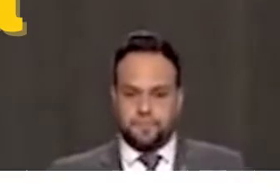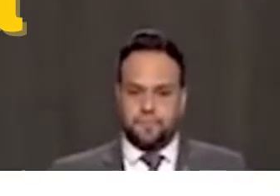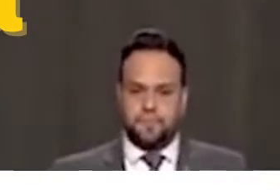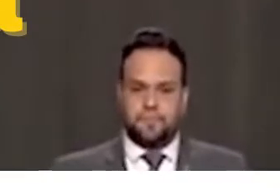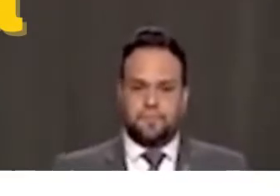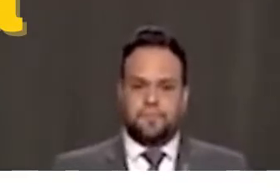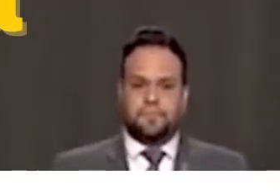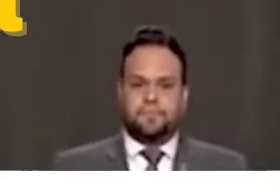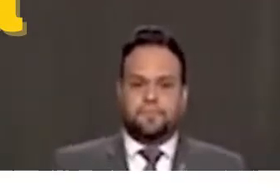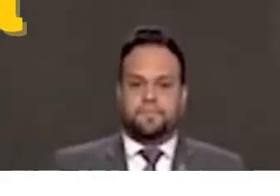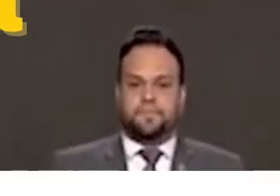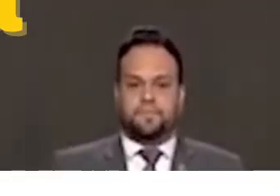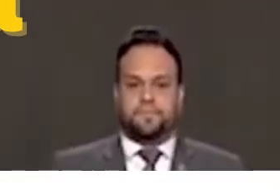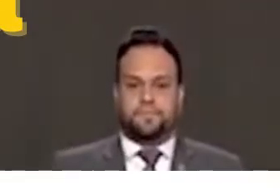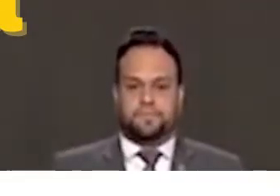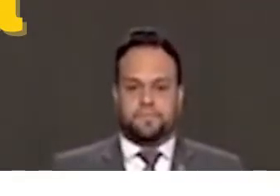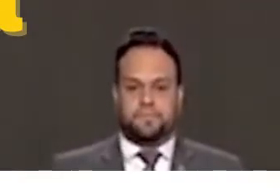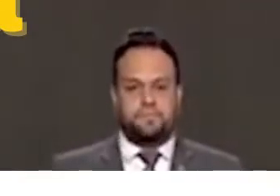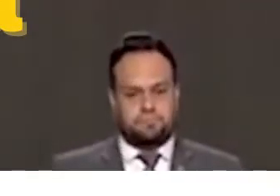Boa noite.